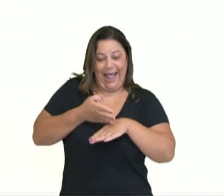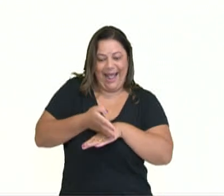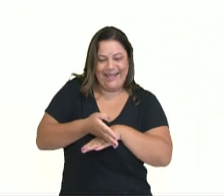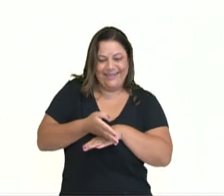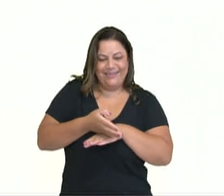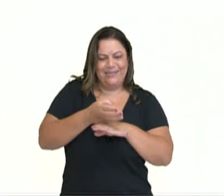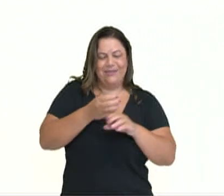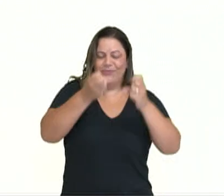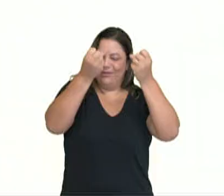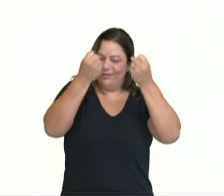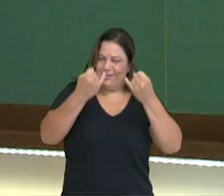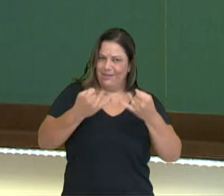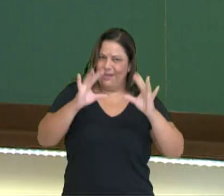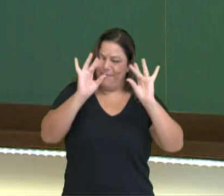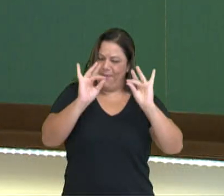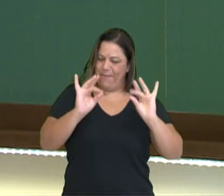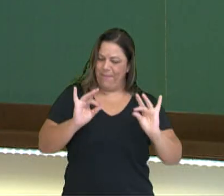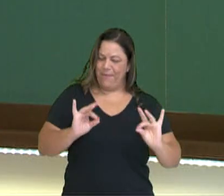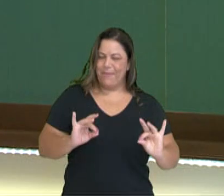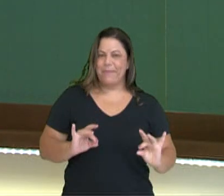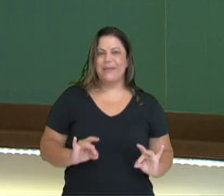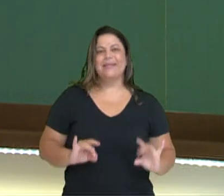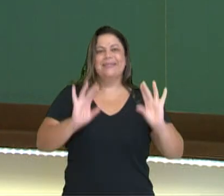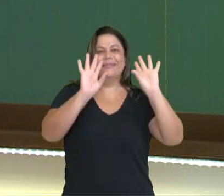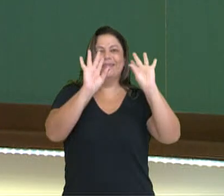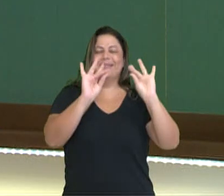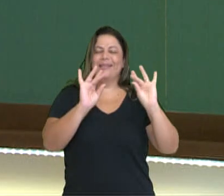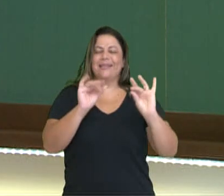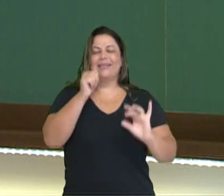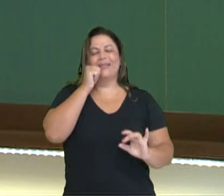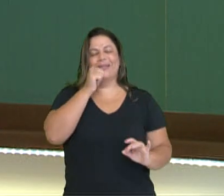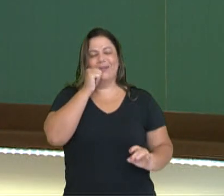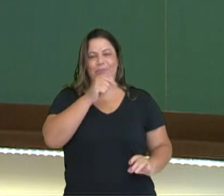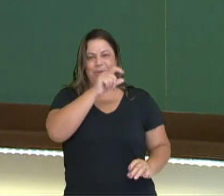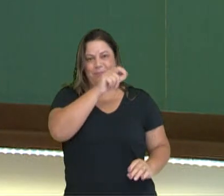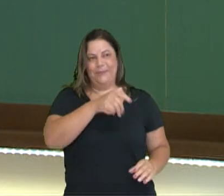descrevendo, né? Por isso ele dá tantos detalhes assim sobre a mulher.